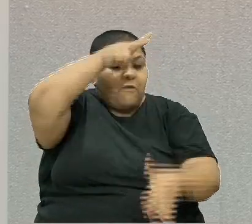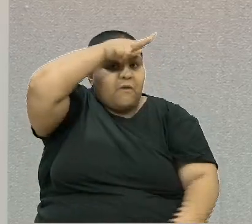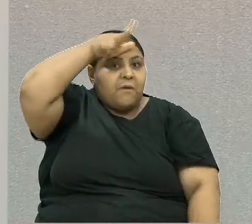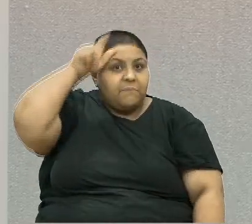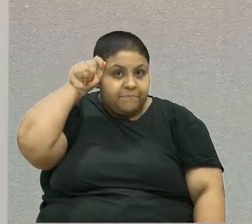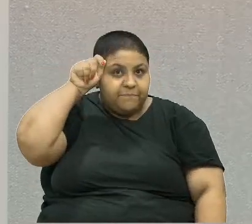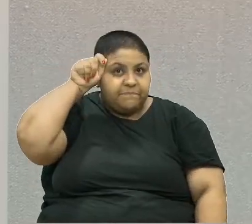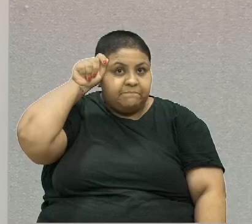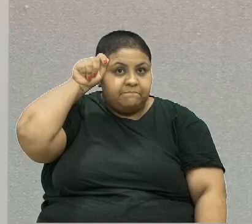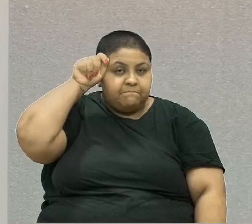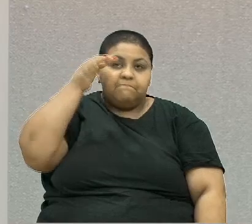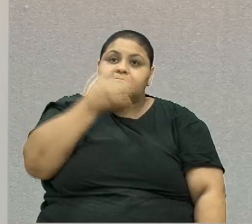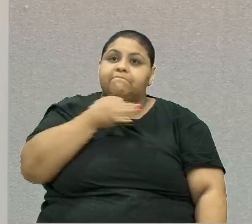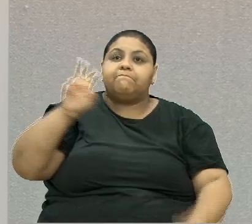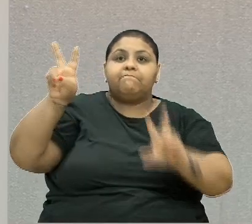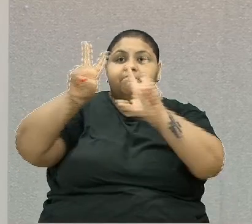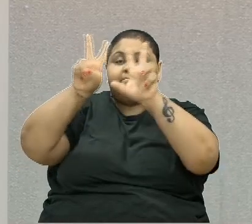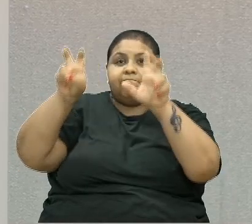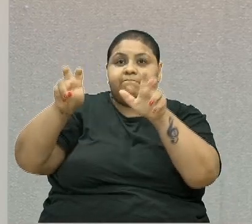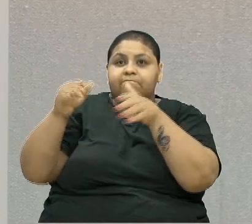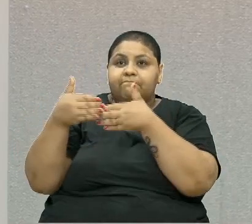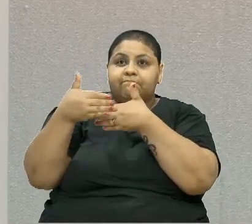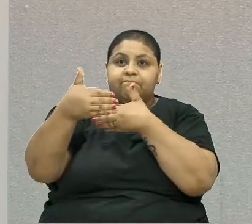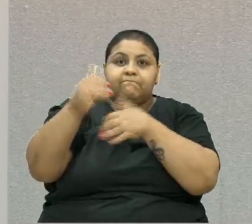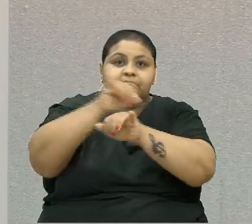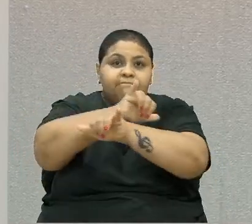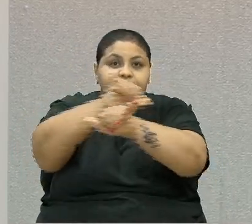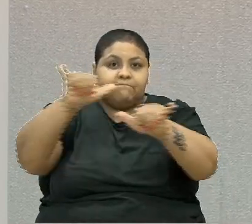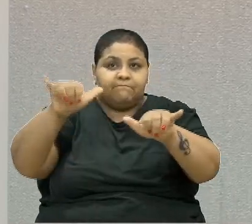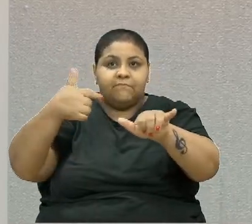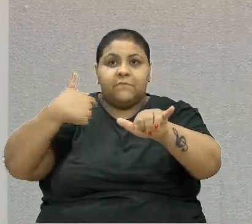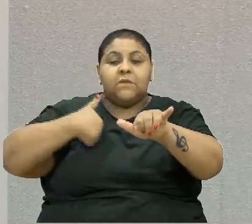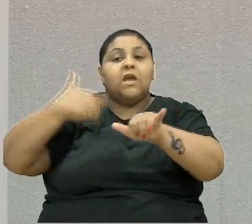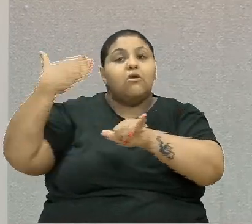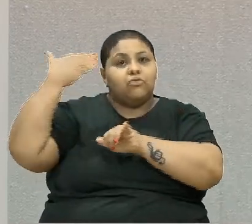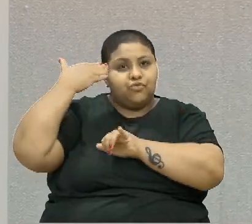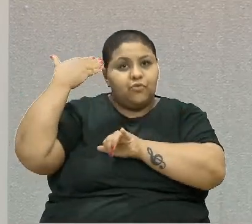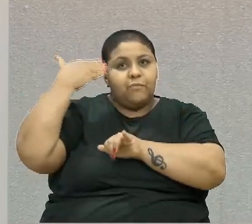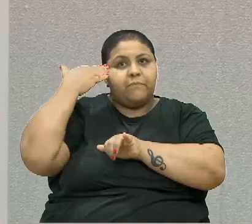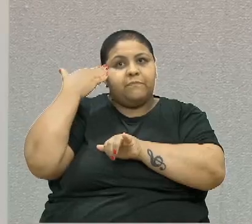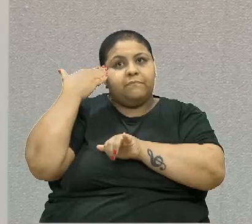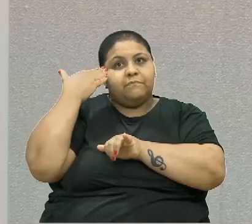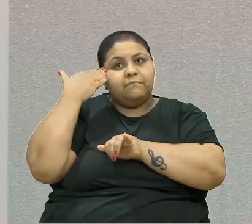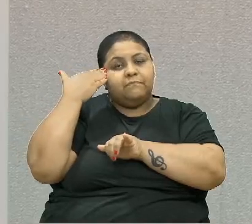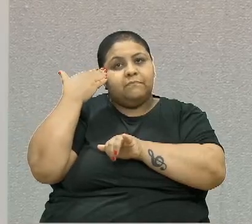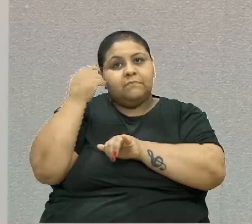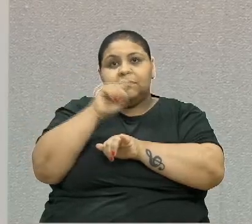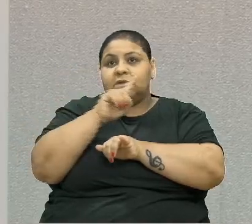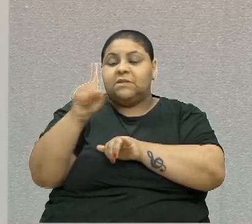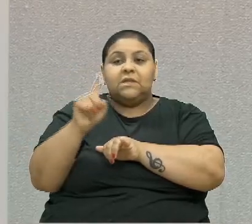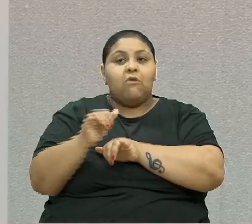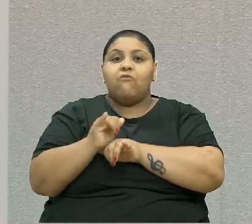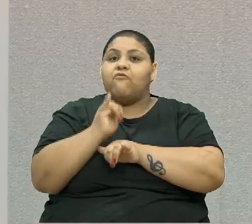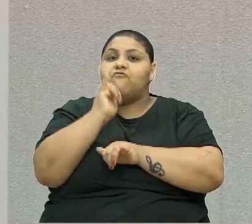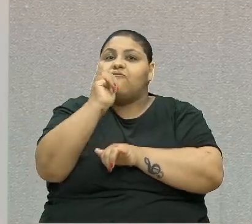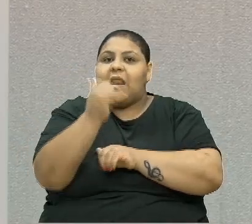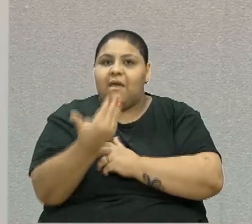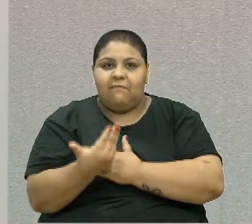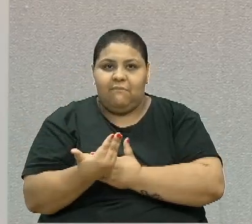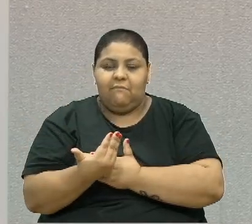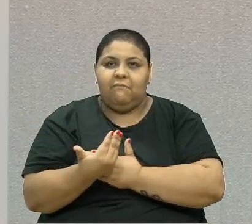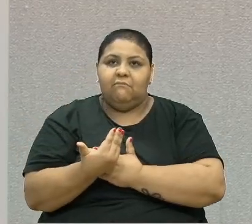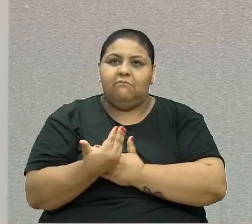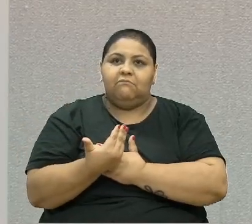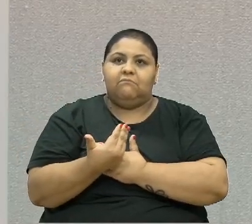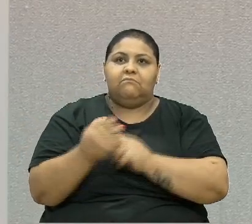do Sul. Esse assunto até durante a campanha política eu estava sabendo, não quis trazer